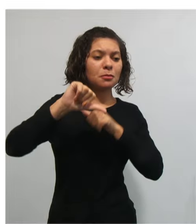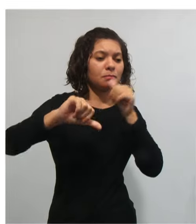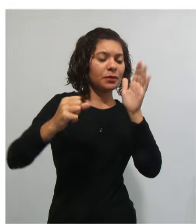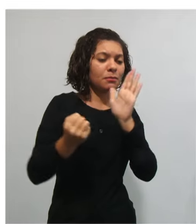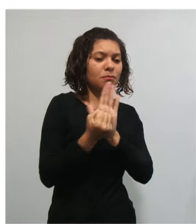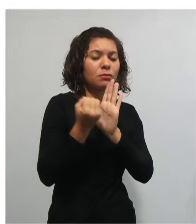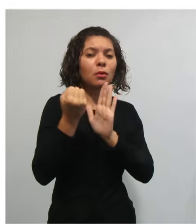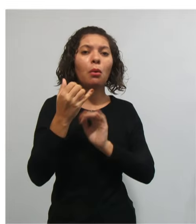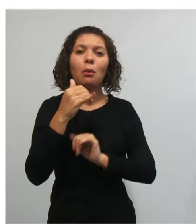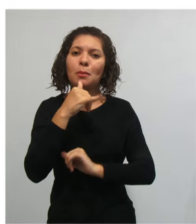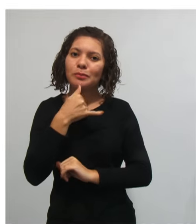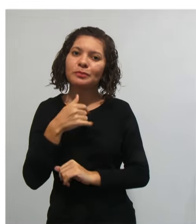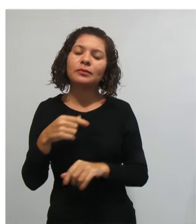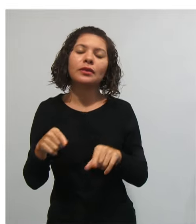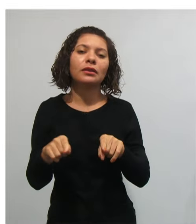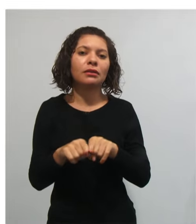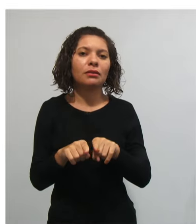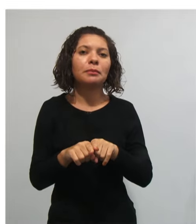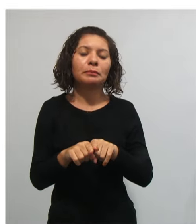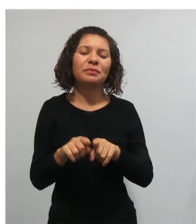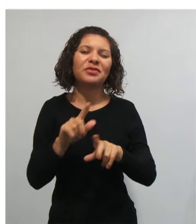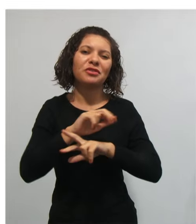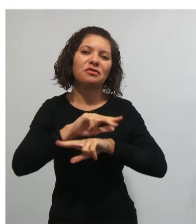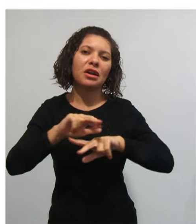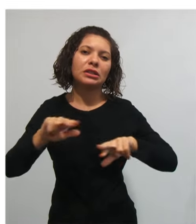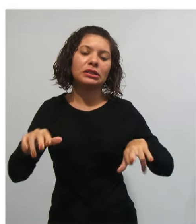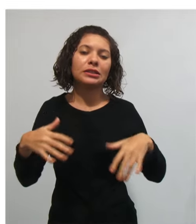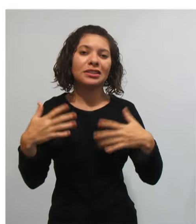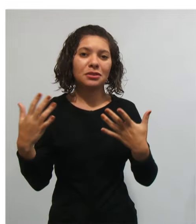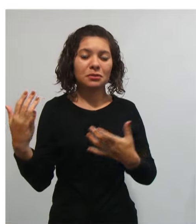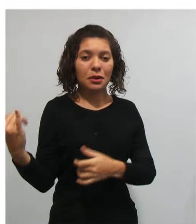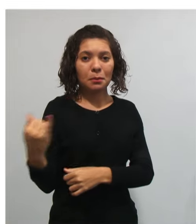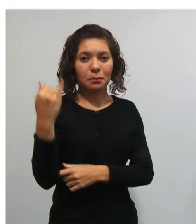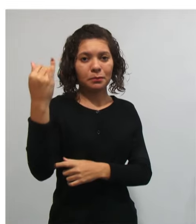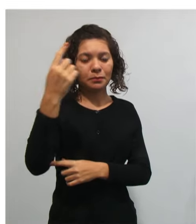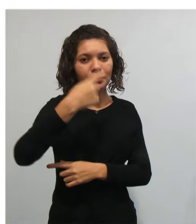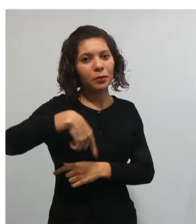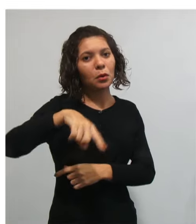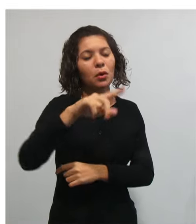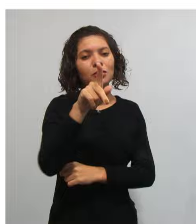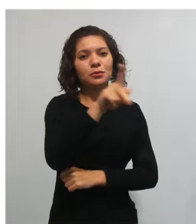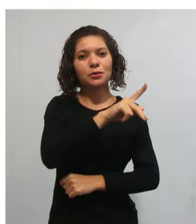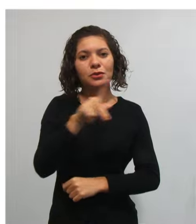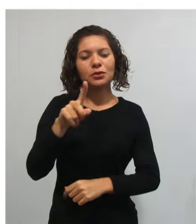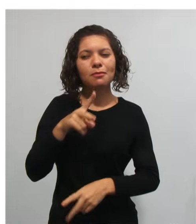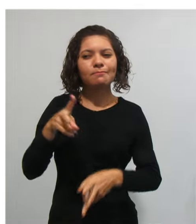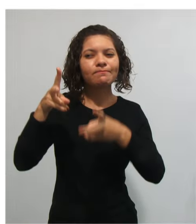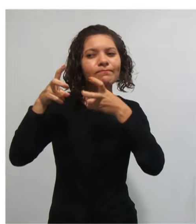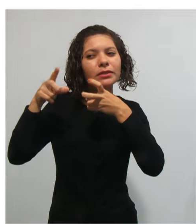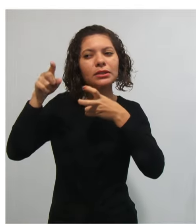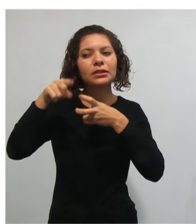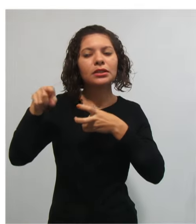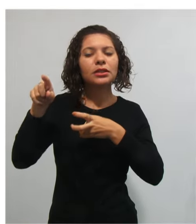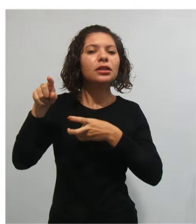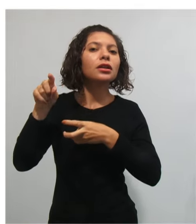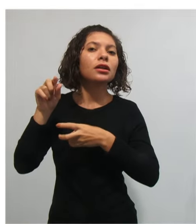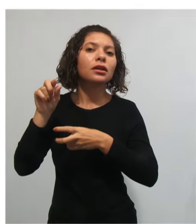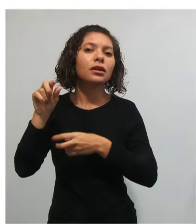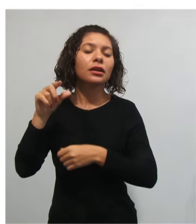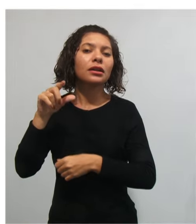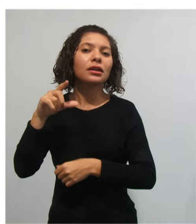muitas mudanças e muitos impactos na vida e aí é importante que nós professores também